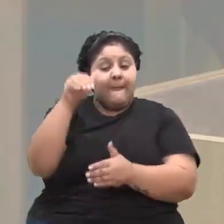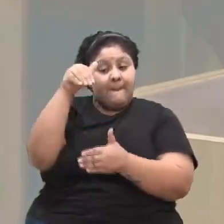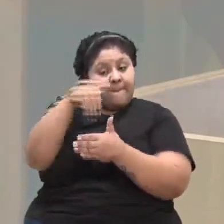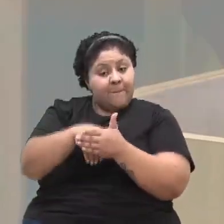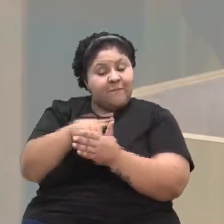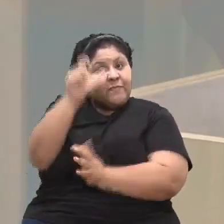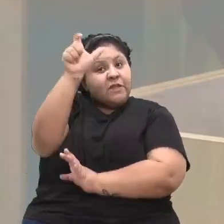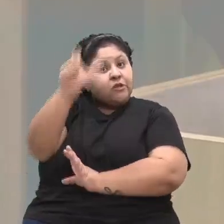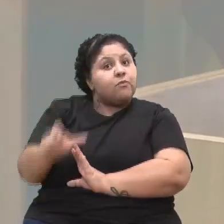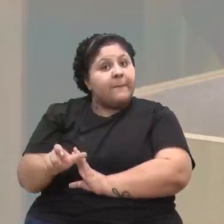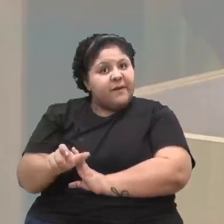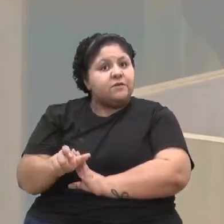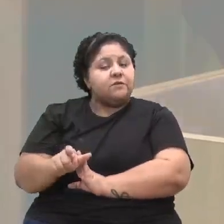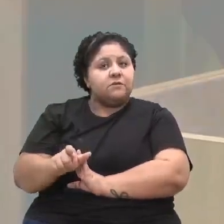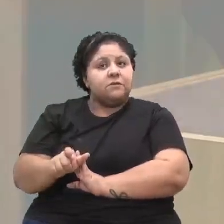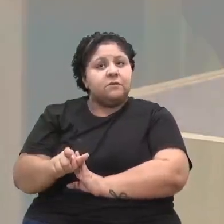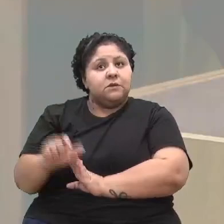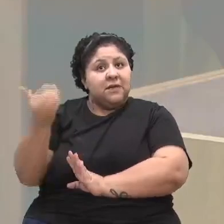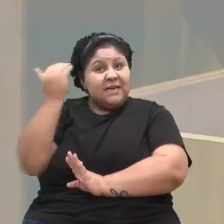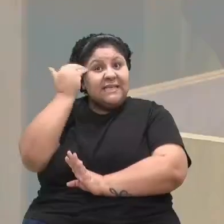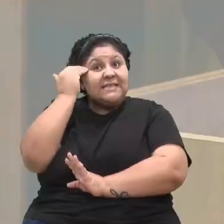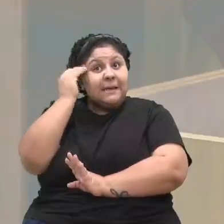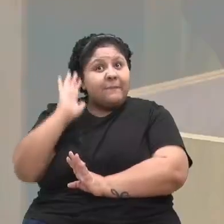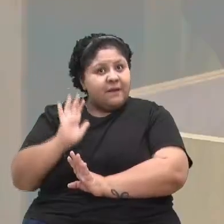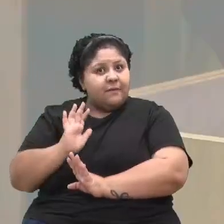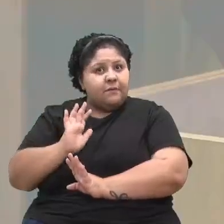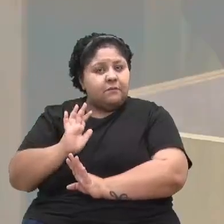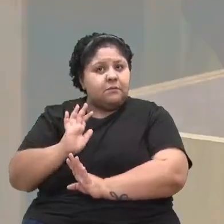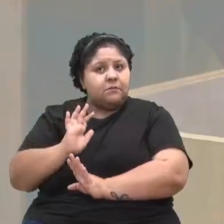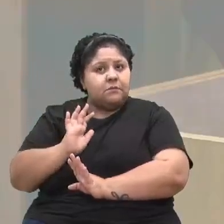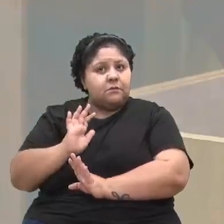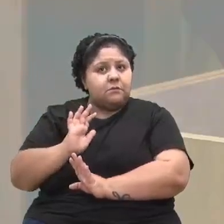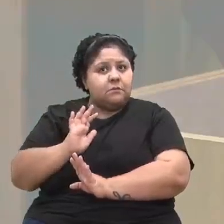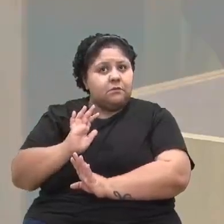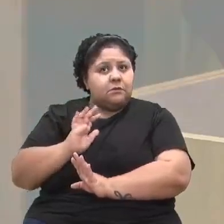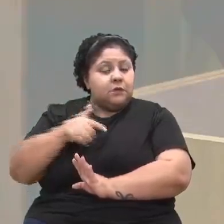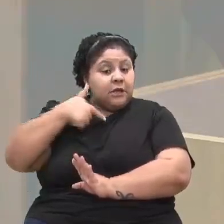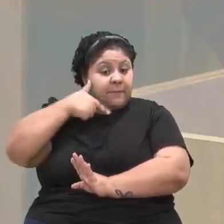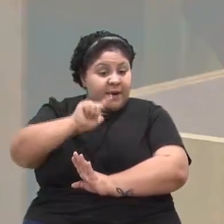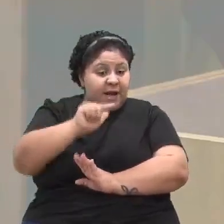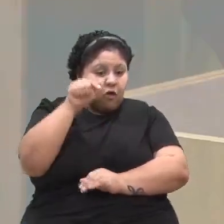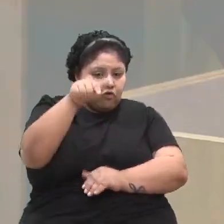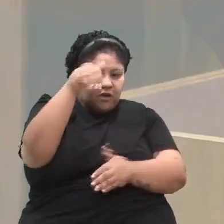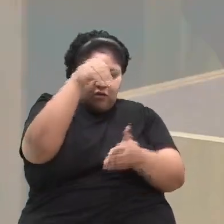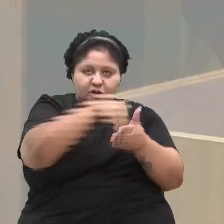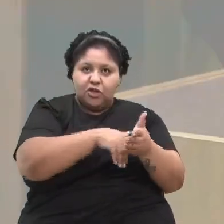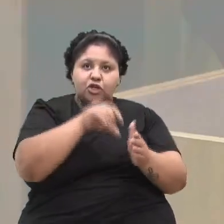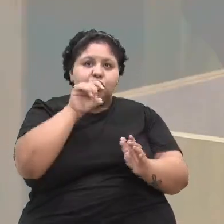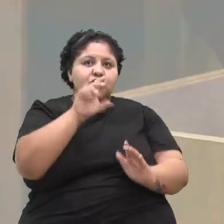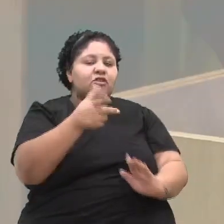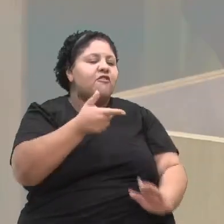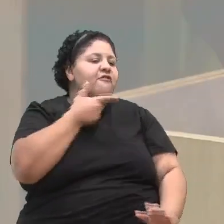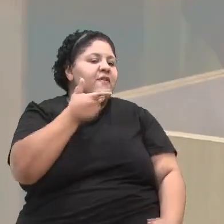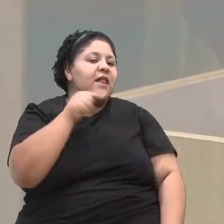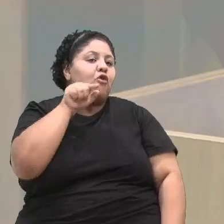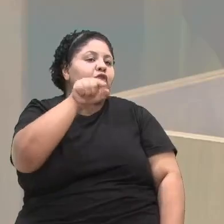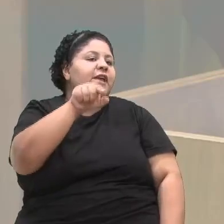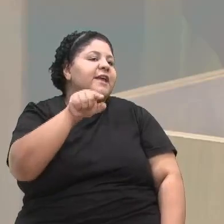numa pessoa que sabia que para ganhar o teu voto, bastava te dizer o que tu queria ouvir.